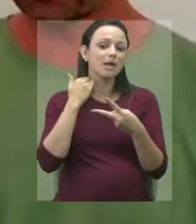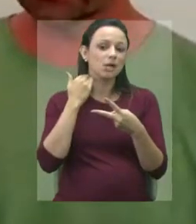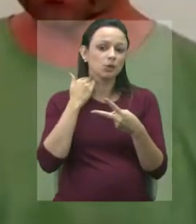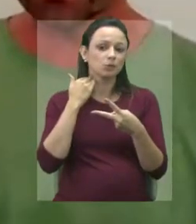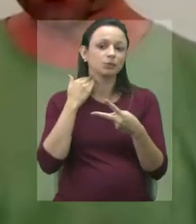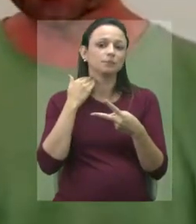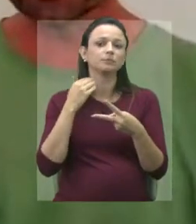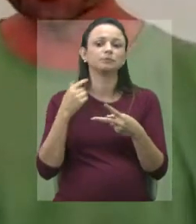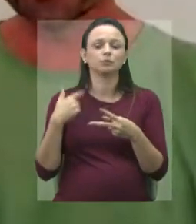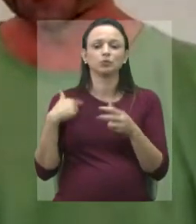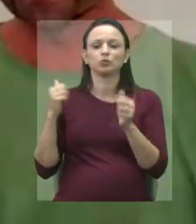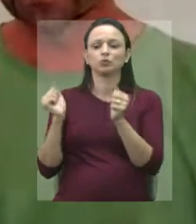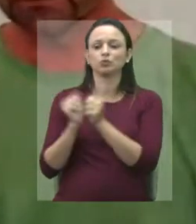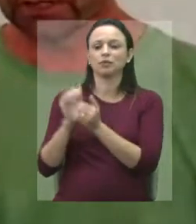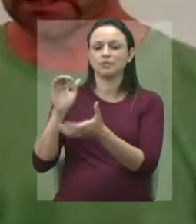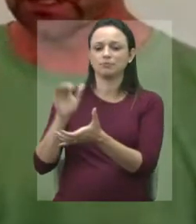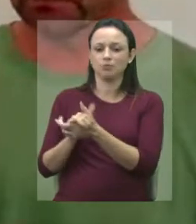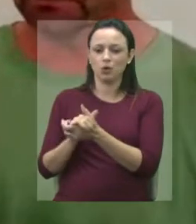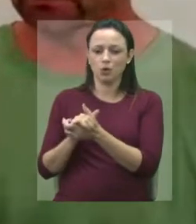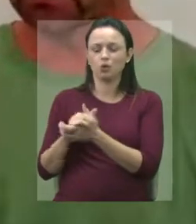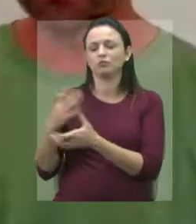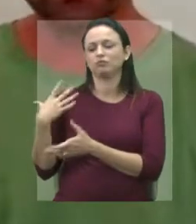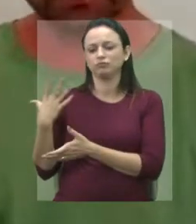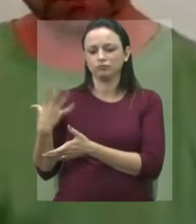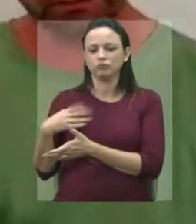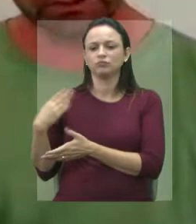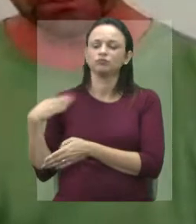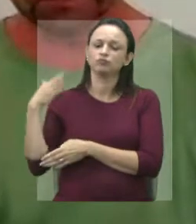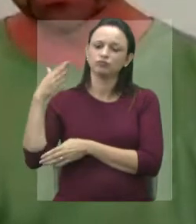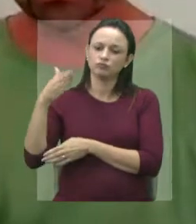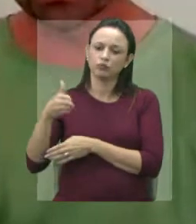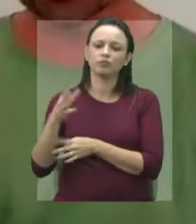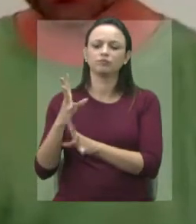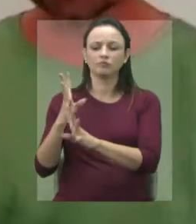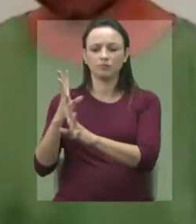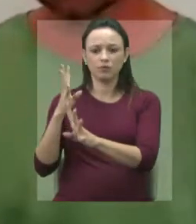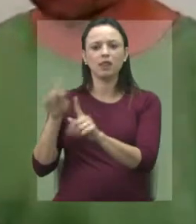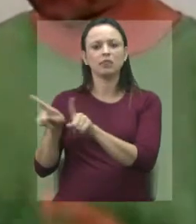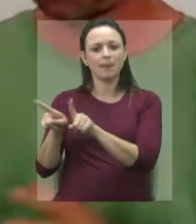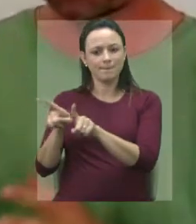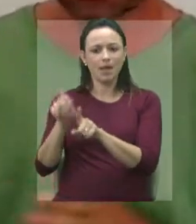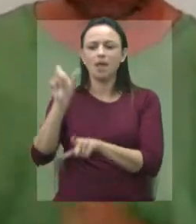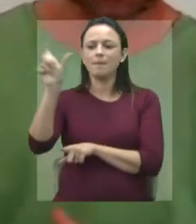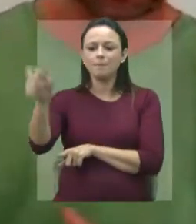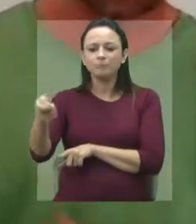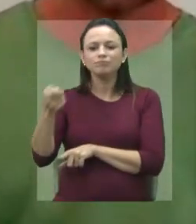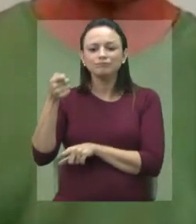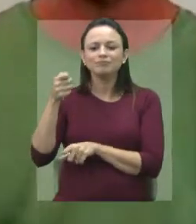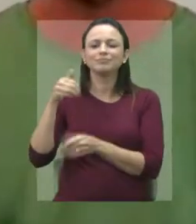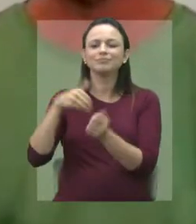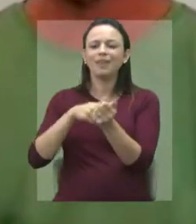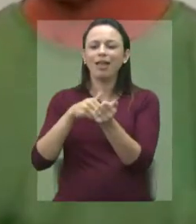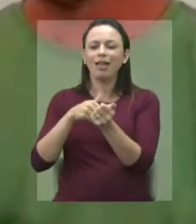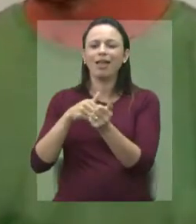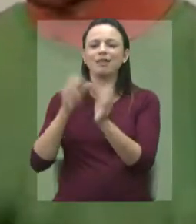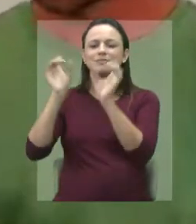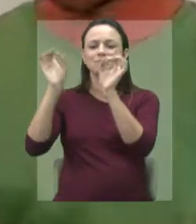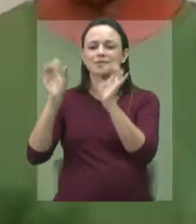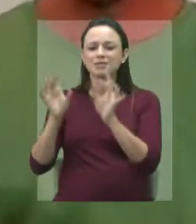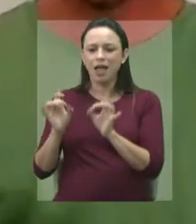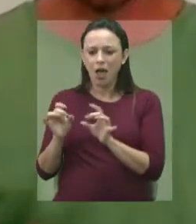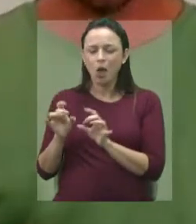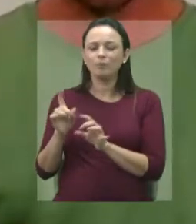foi também, estava eu e minha esposa, a gente tinha ido fazer um serviço, a gente pegou também o prioritário e o segurança